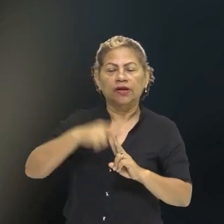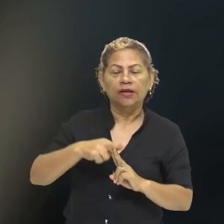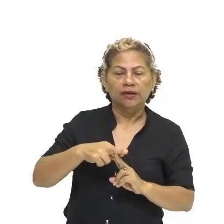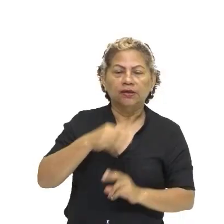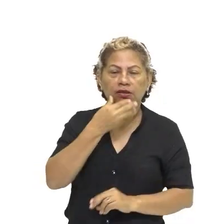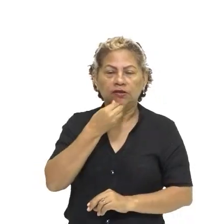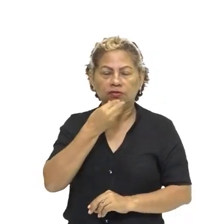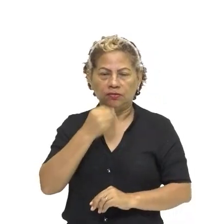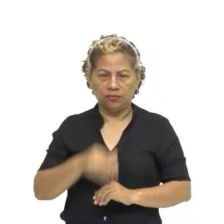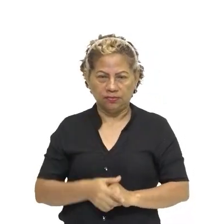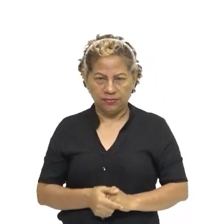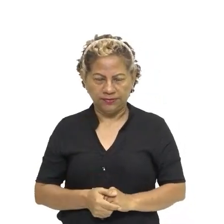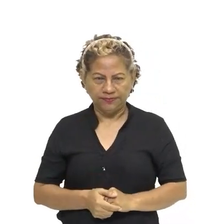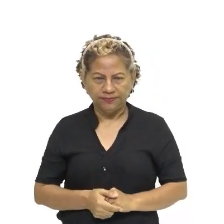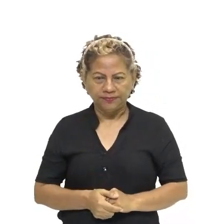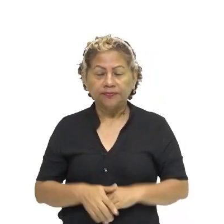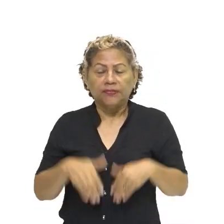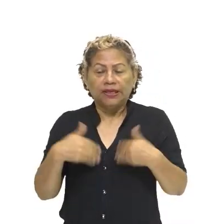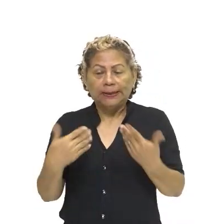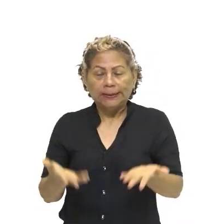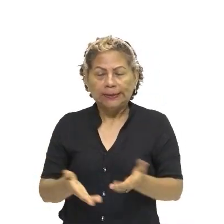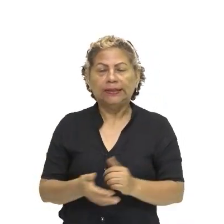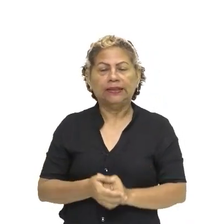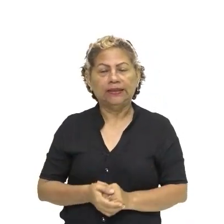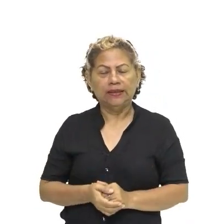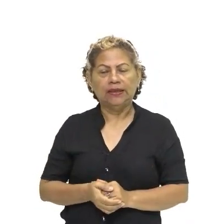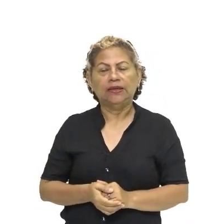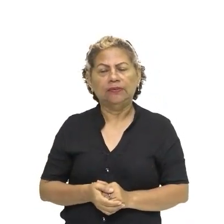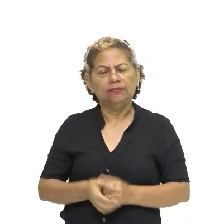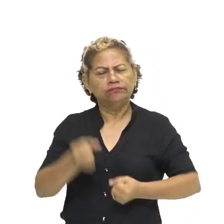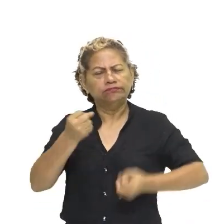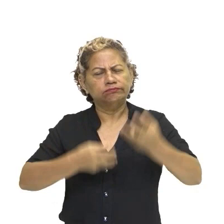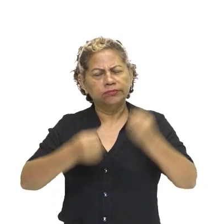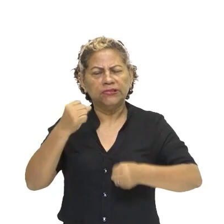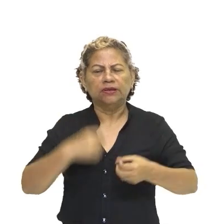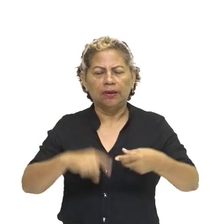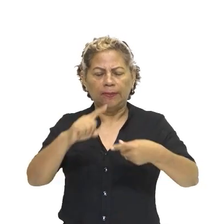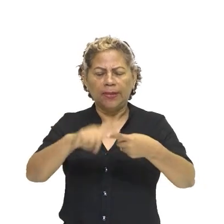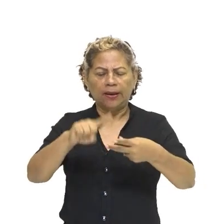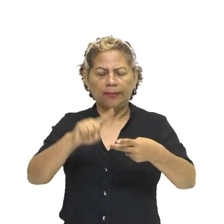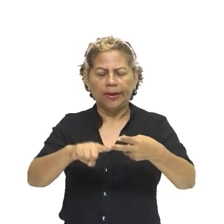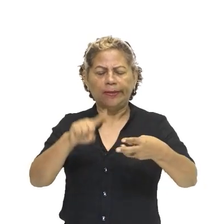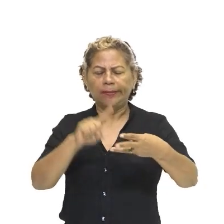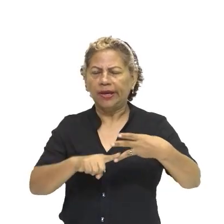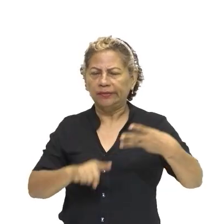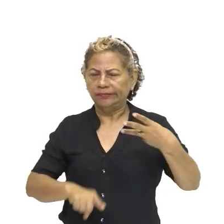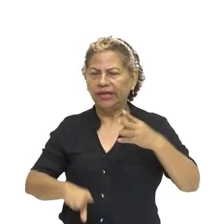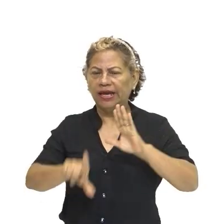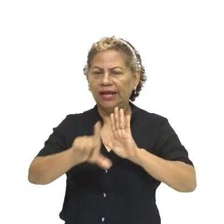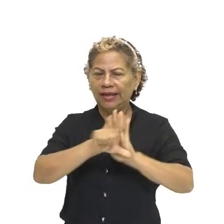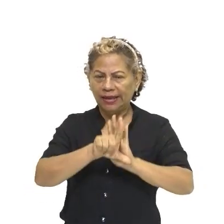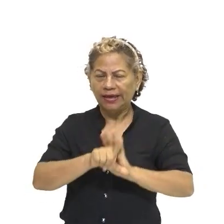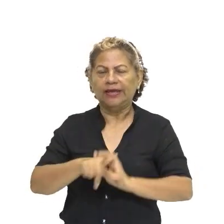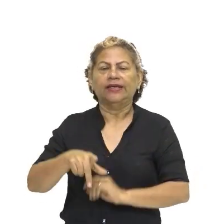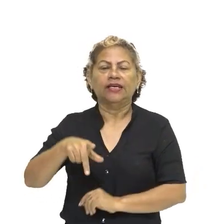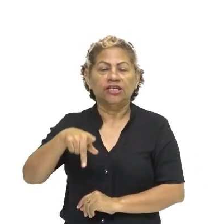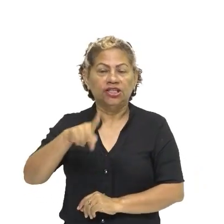1546-1601. Kepler formulou 3 leis que ficaram conhecidas como Leis de Kepler.